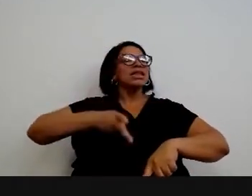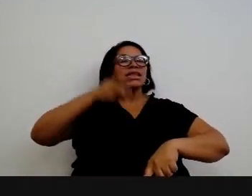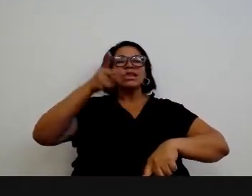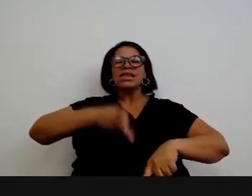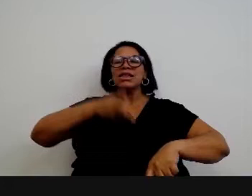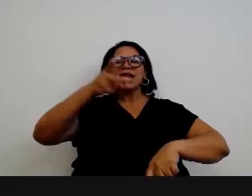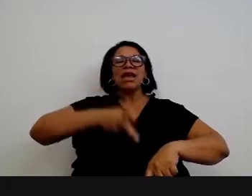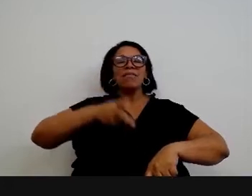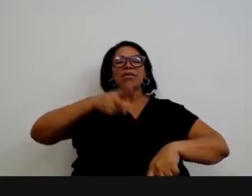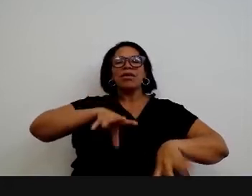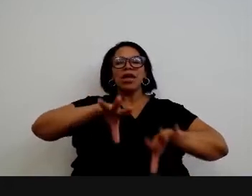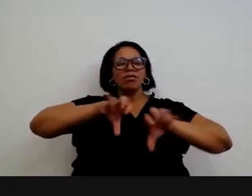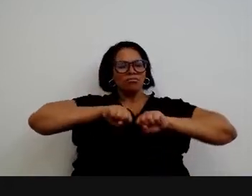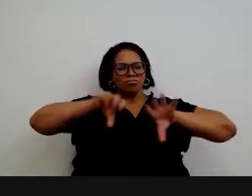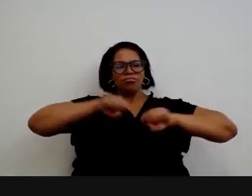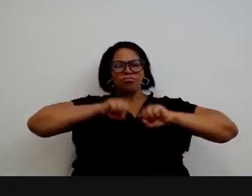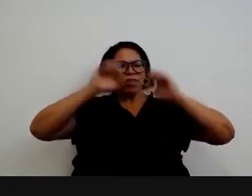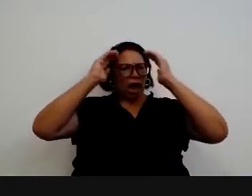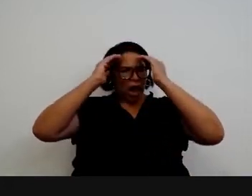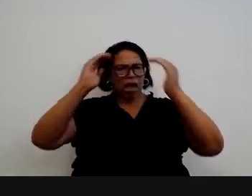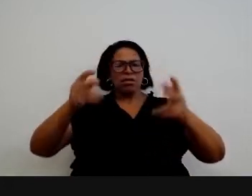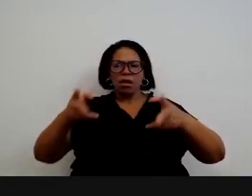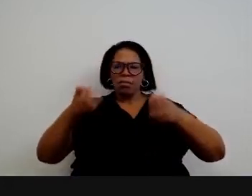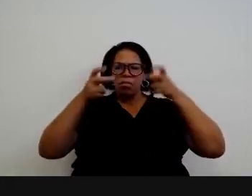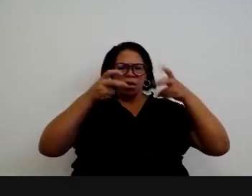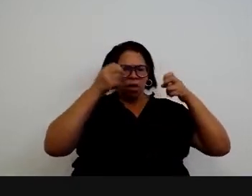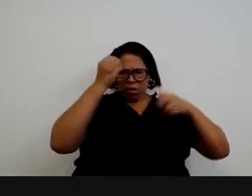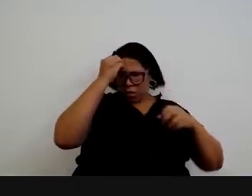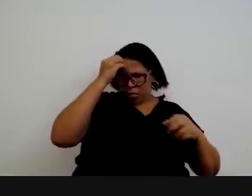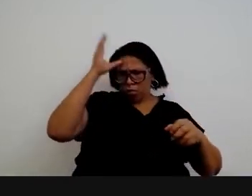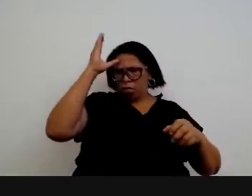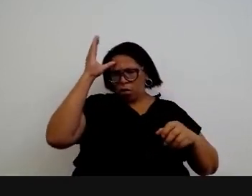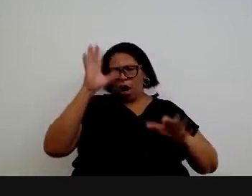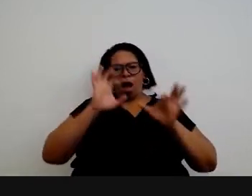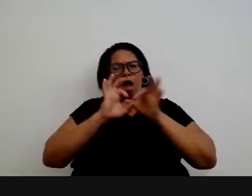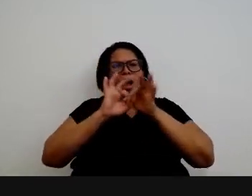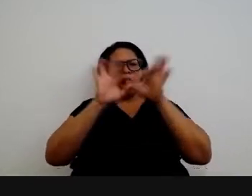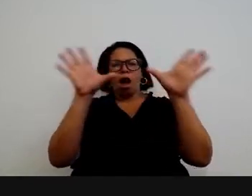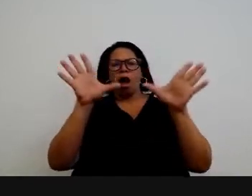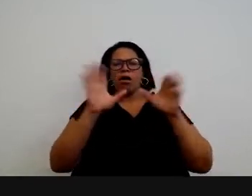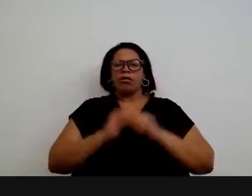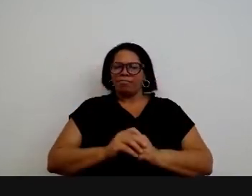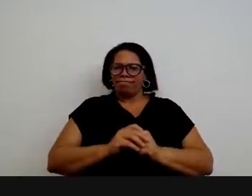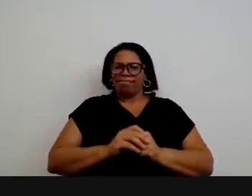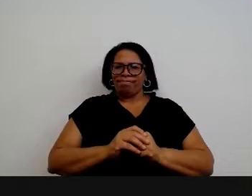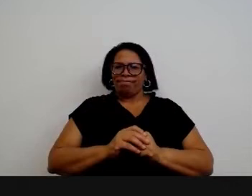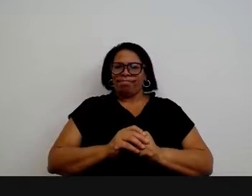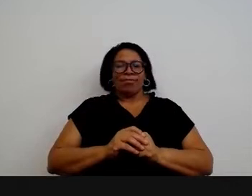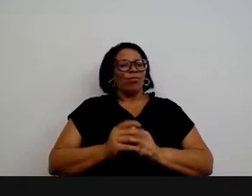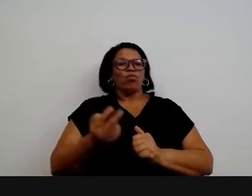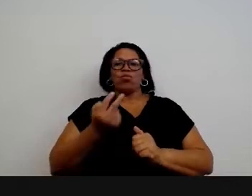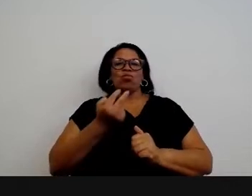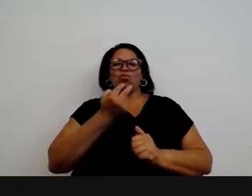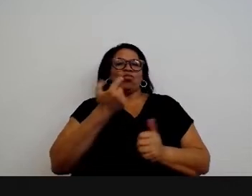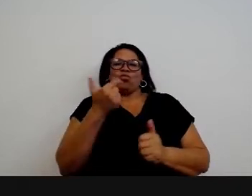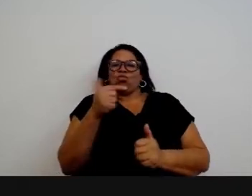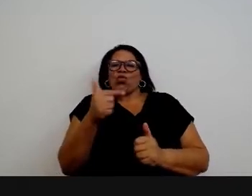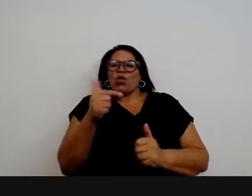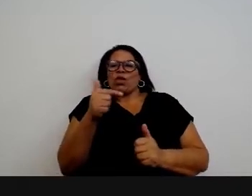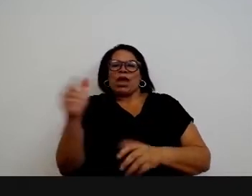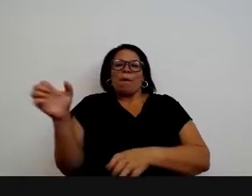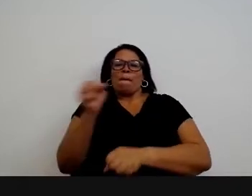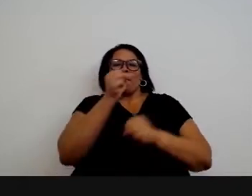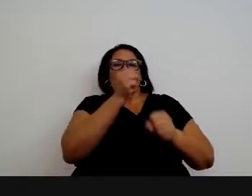perene de afeição, respeito, percepção e compreensão acerca da democracia. Não existe poder,